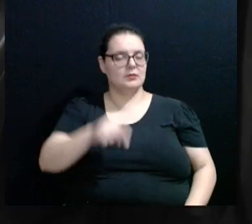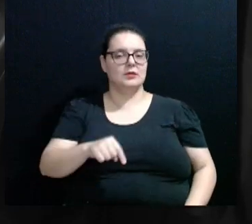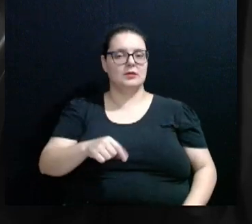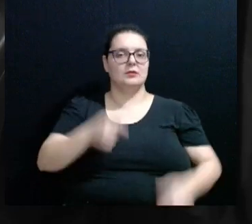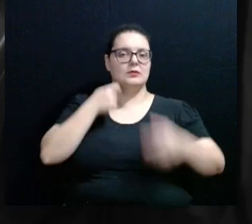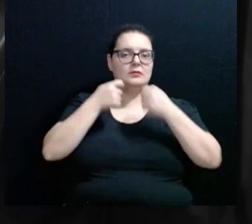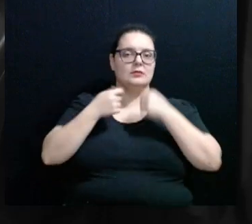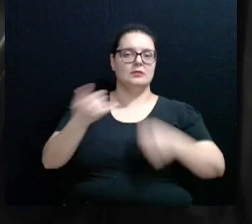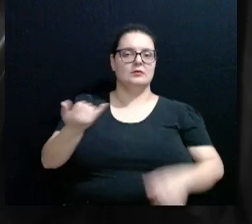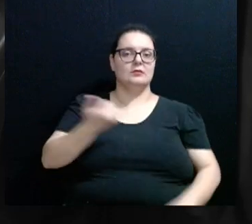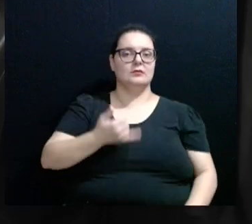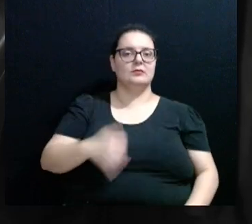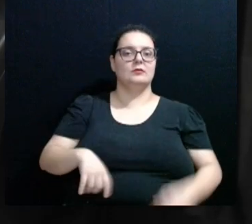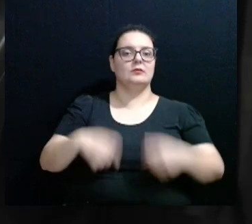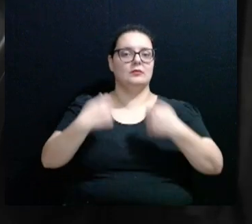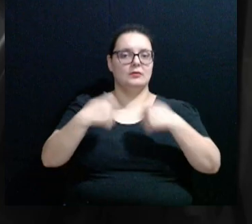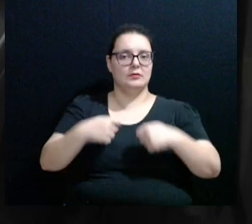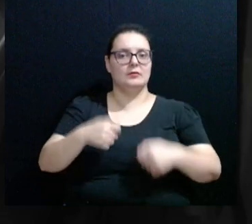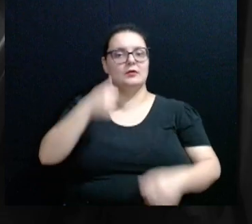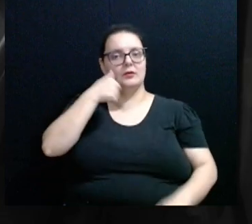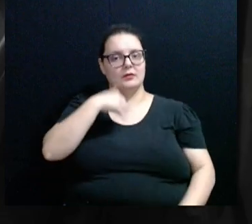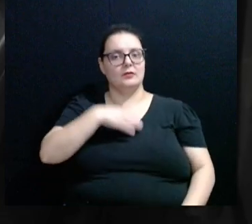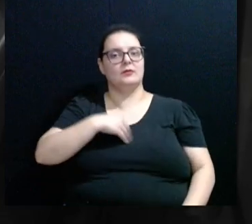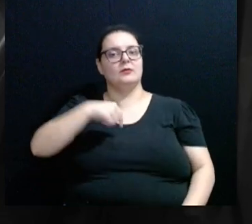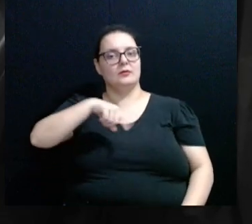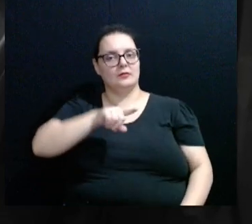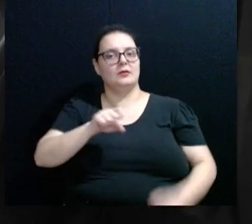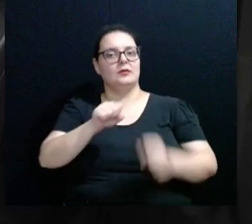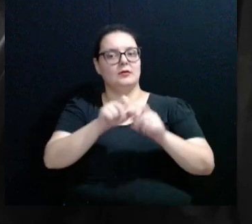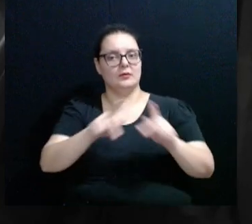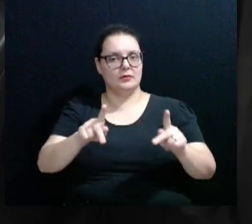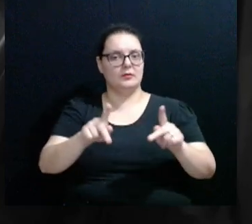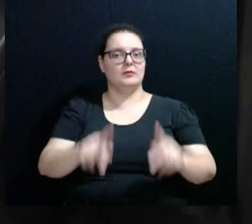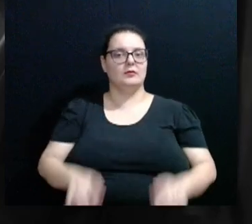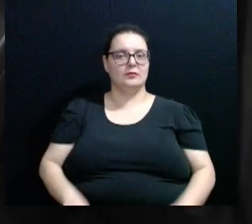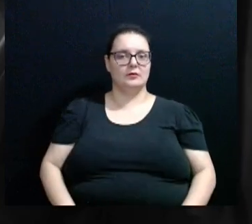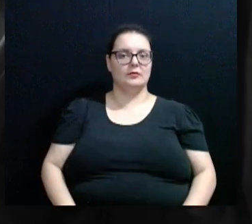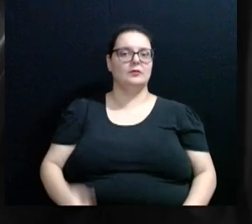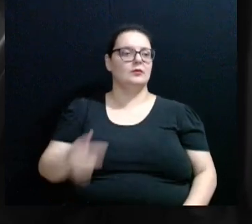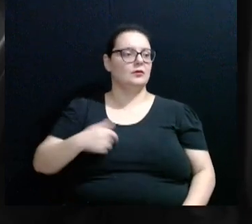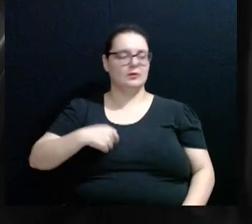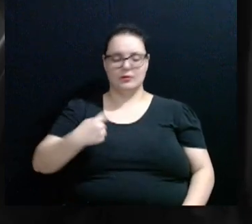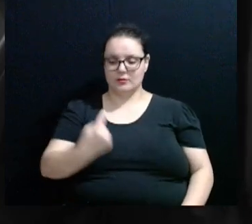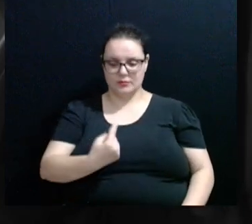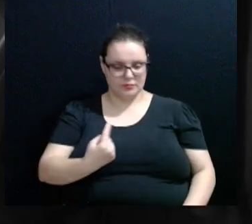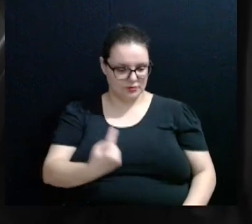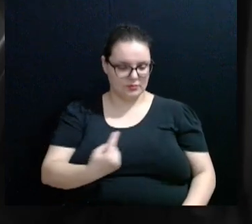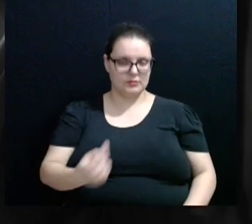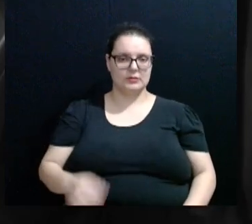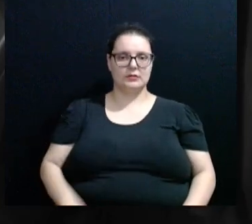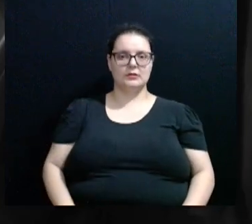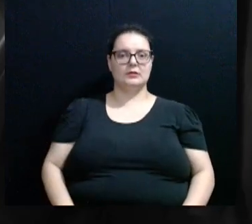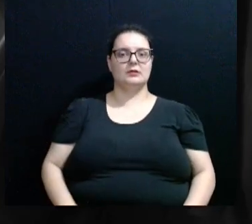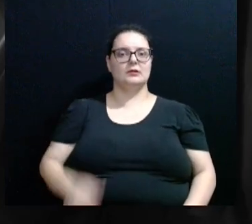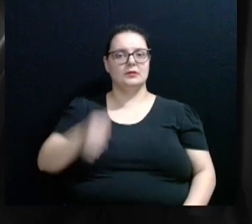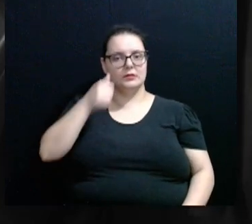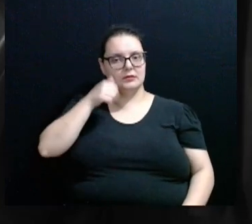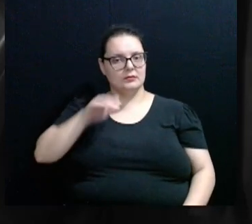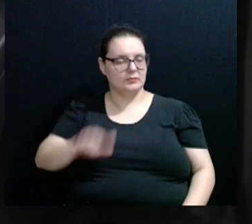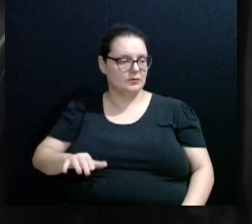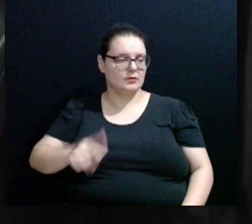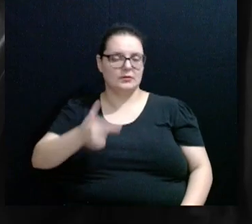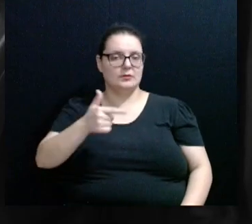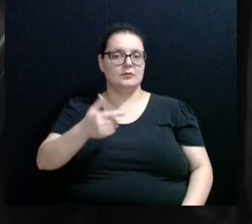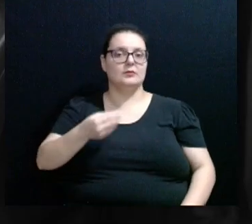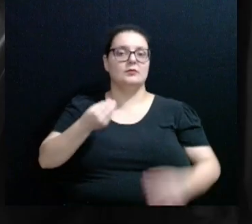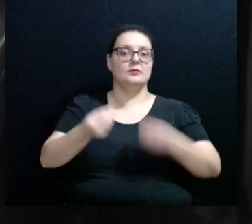falou assim, eu precisei com a minha filha no shopping, porque eu estava sozinho, e ela era pequena e não tinha com quem